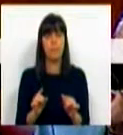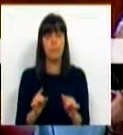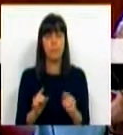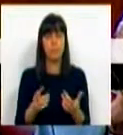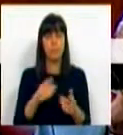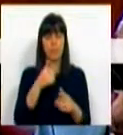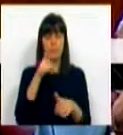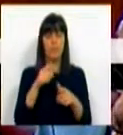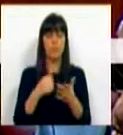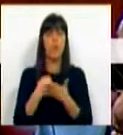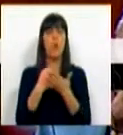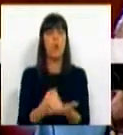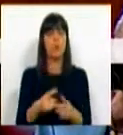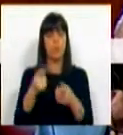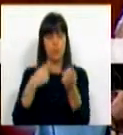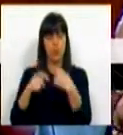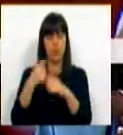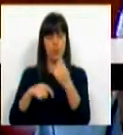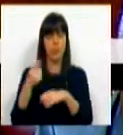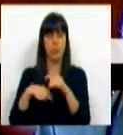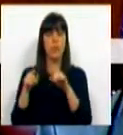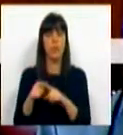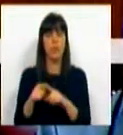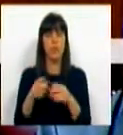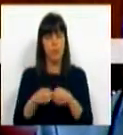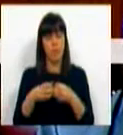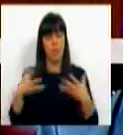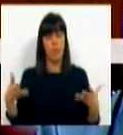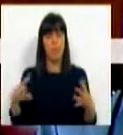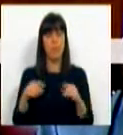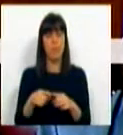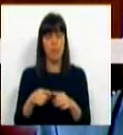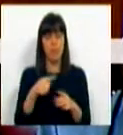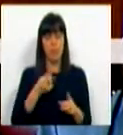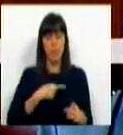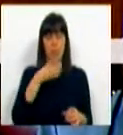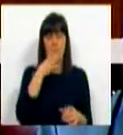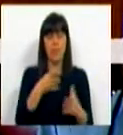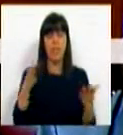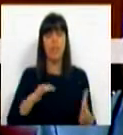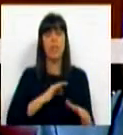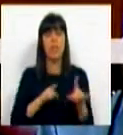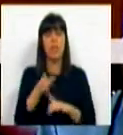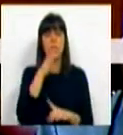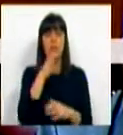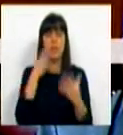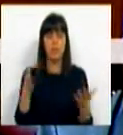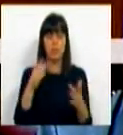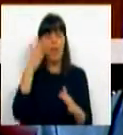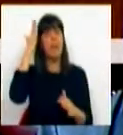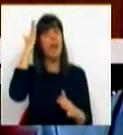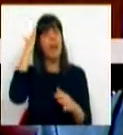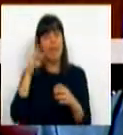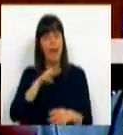ao contributo das exportações para o crescimento, devo-lhe dizer, Sr. Deputado, que nas